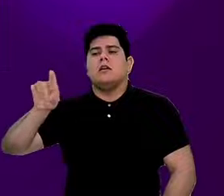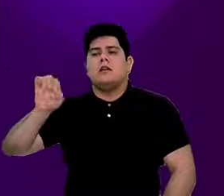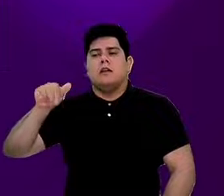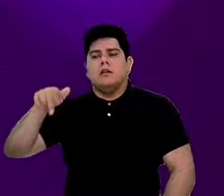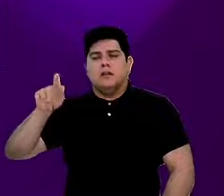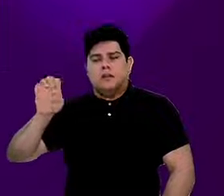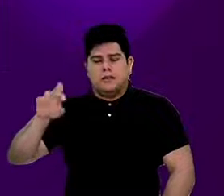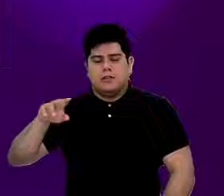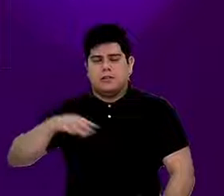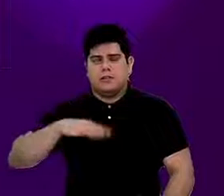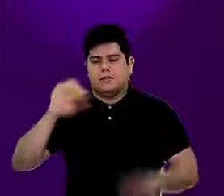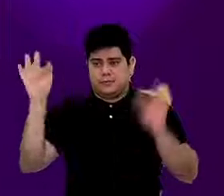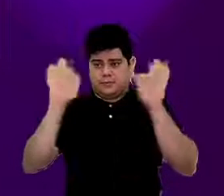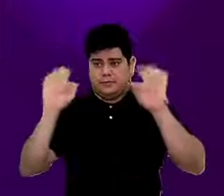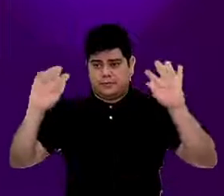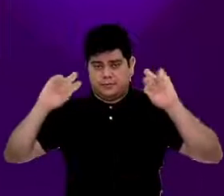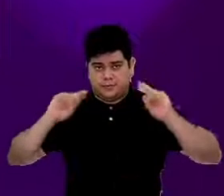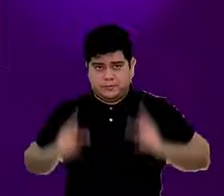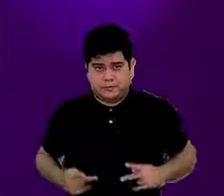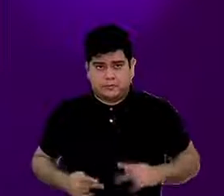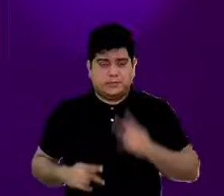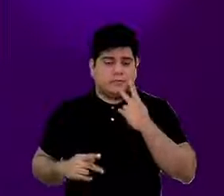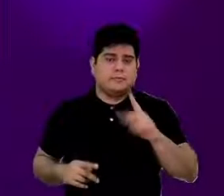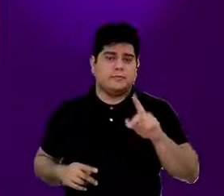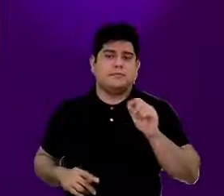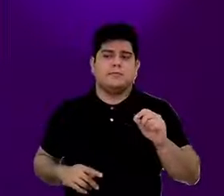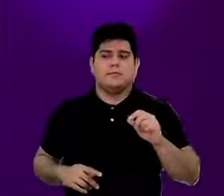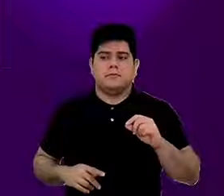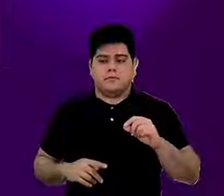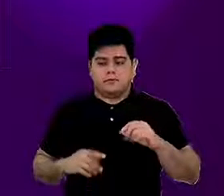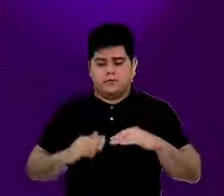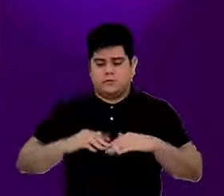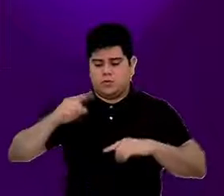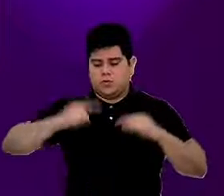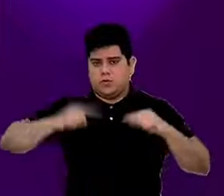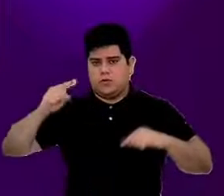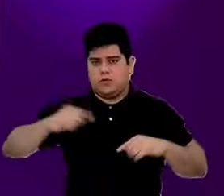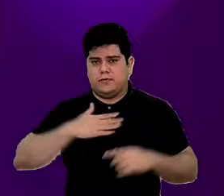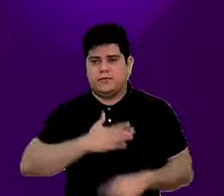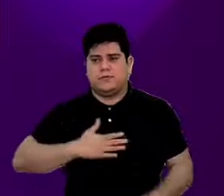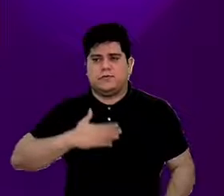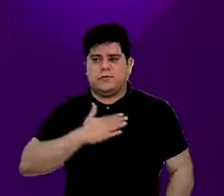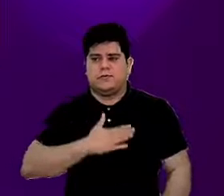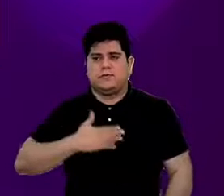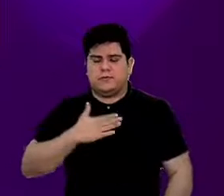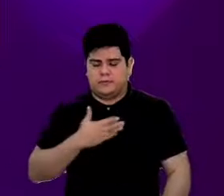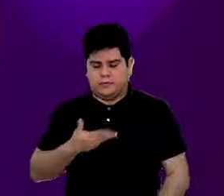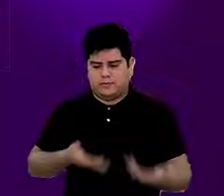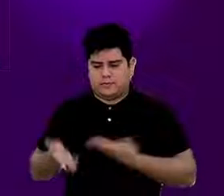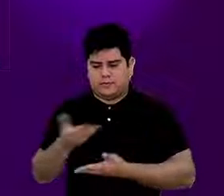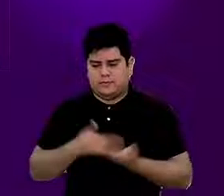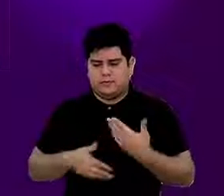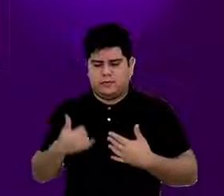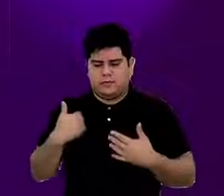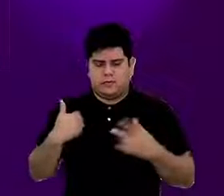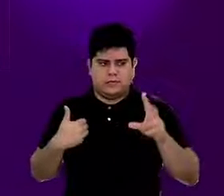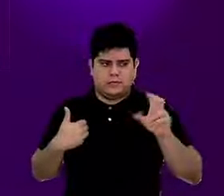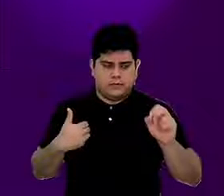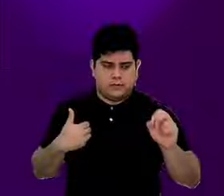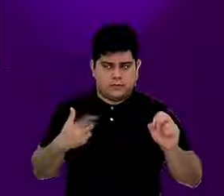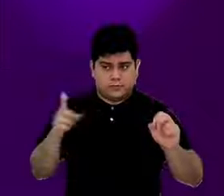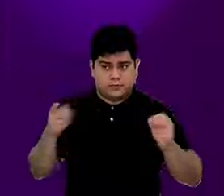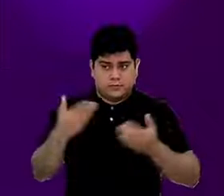felicidade humana, dizendo que o nível de satisfação dos seus relacionamentos aos 50 anos, neste